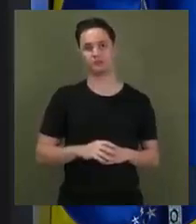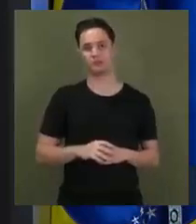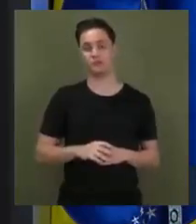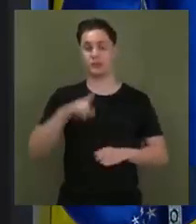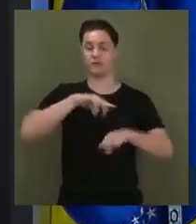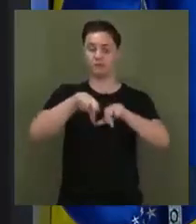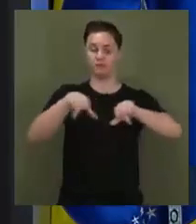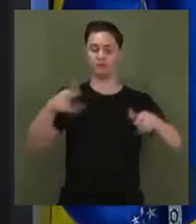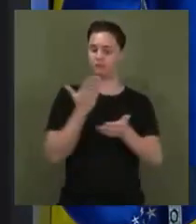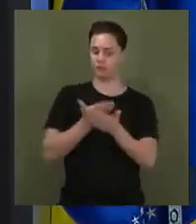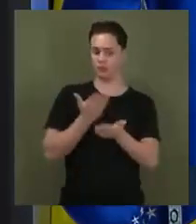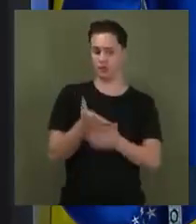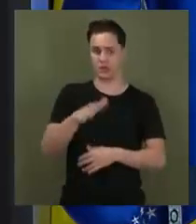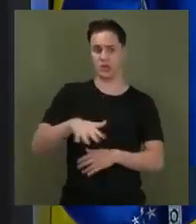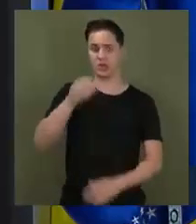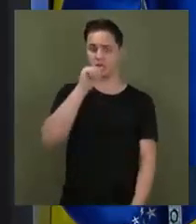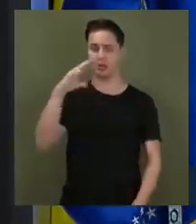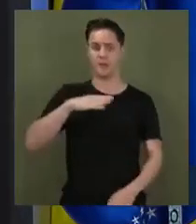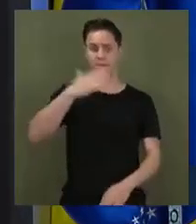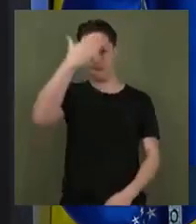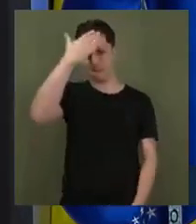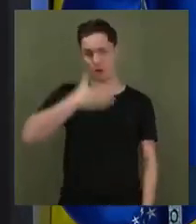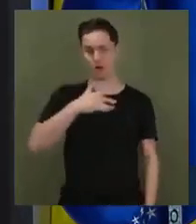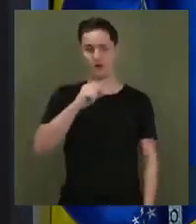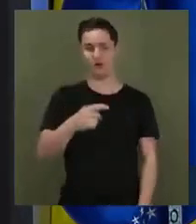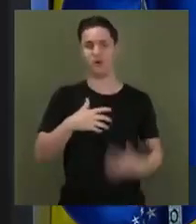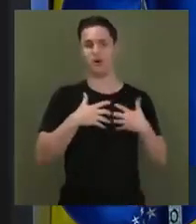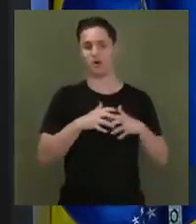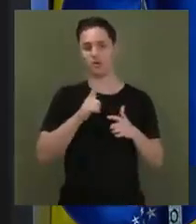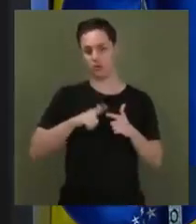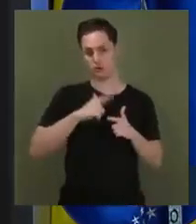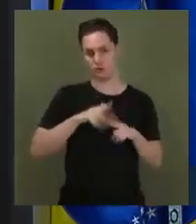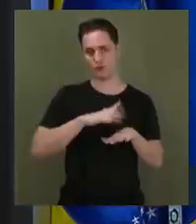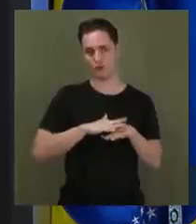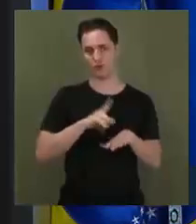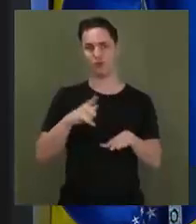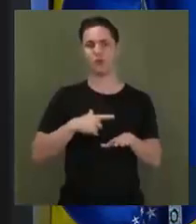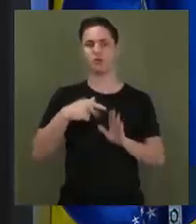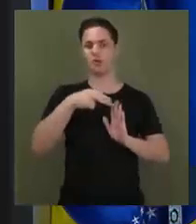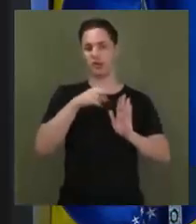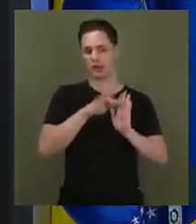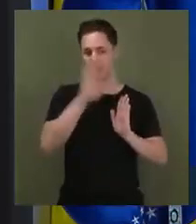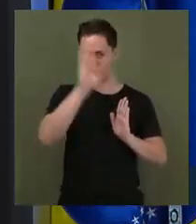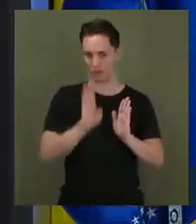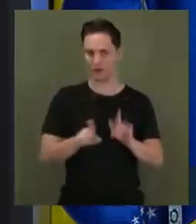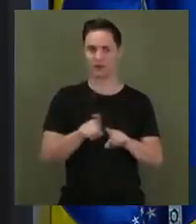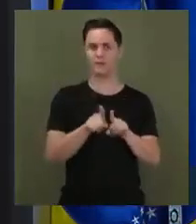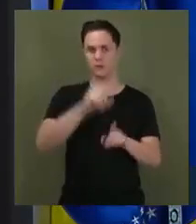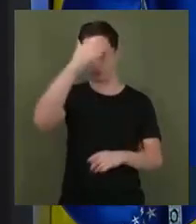Vários estudos em adolescentes evidenciando miocardites, nota técnica brasileira mostrando miocardite.